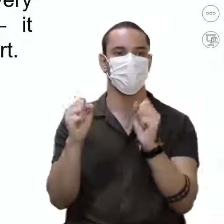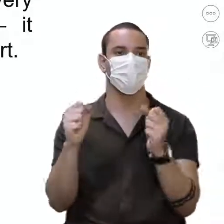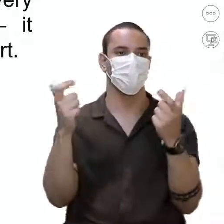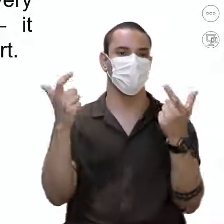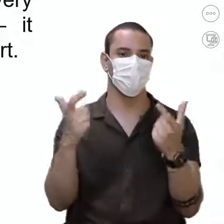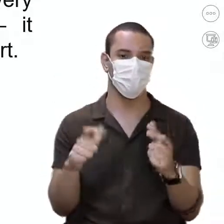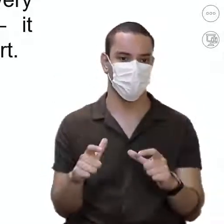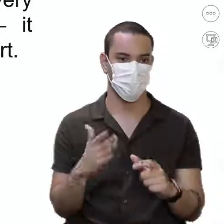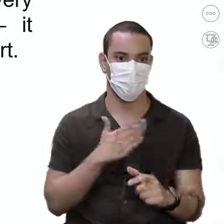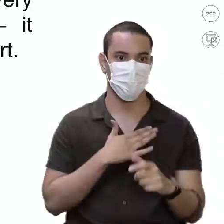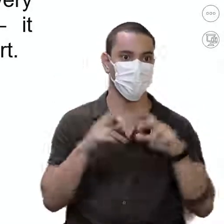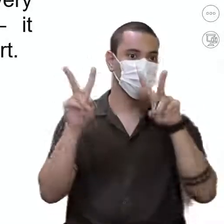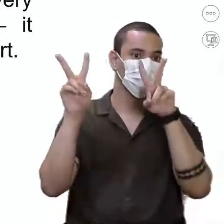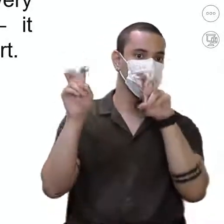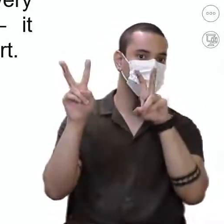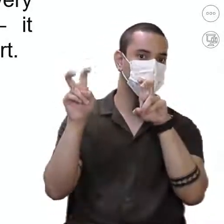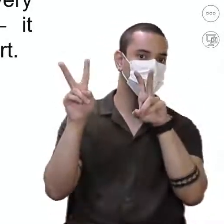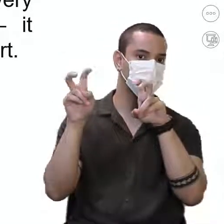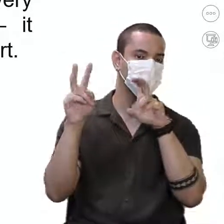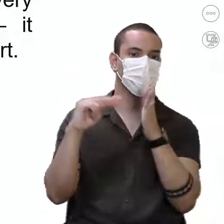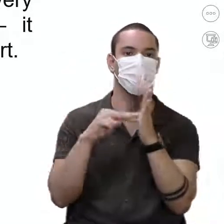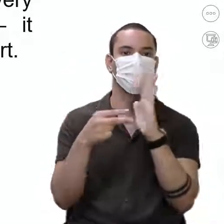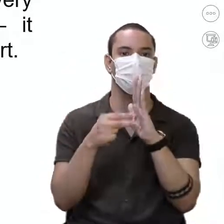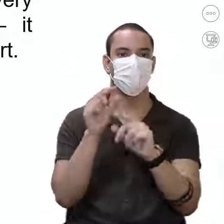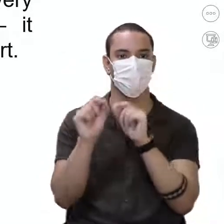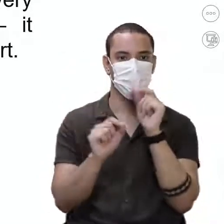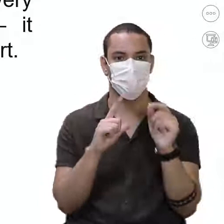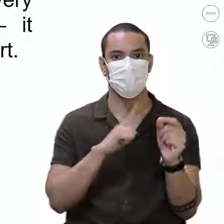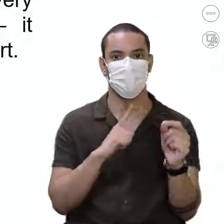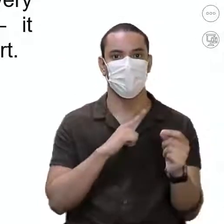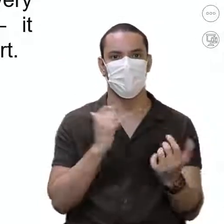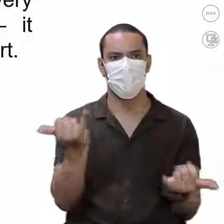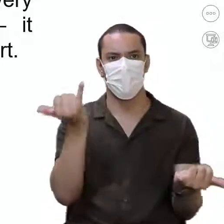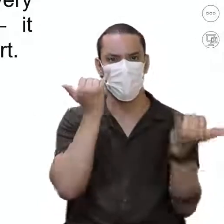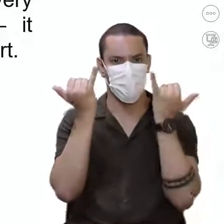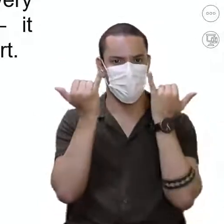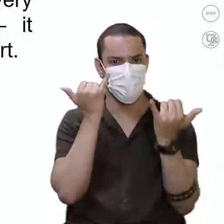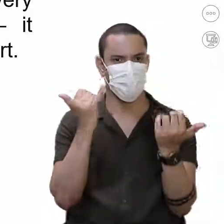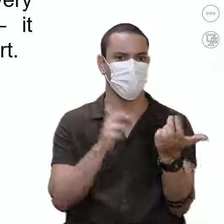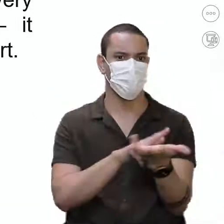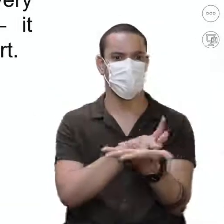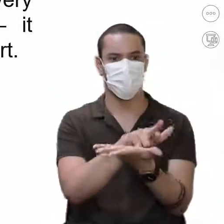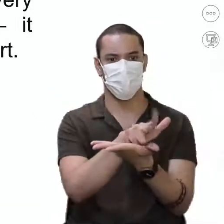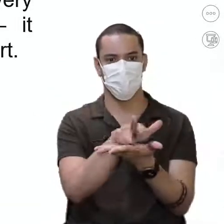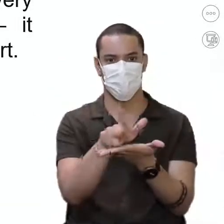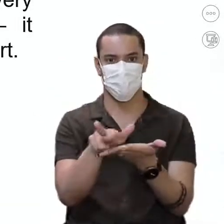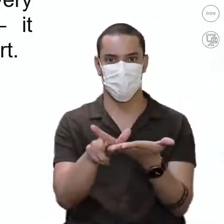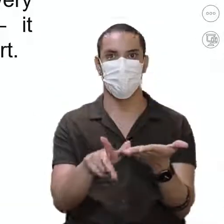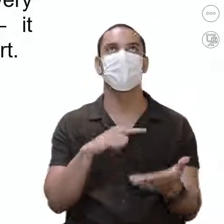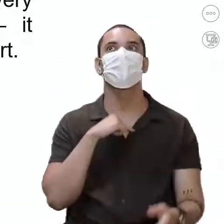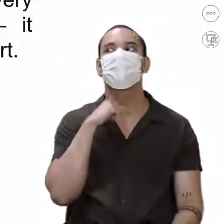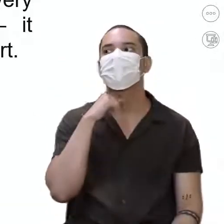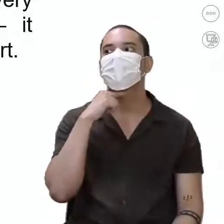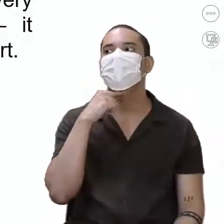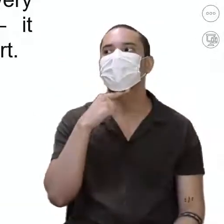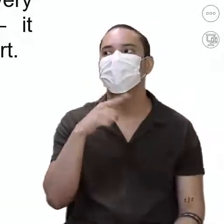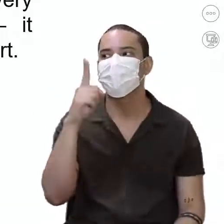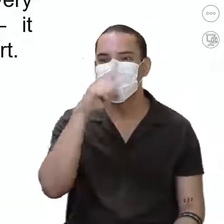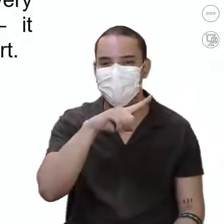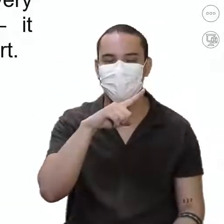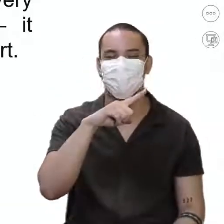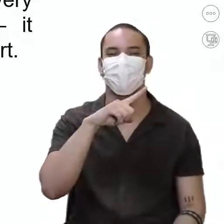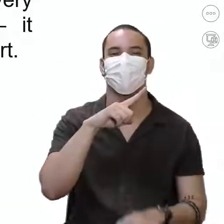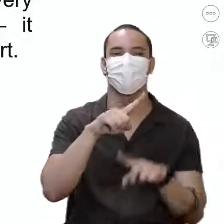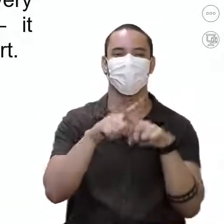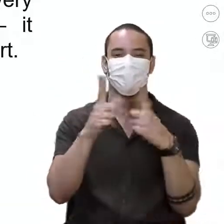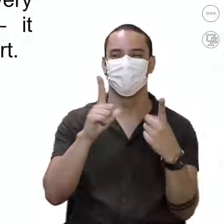o meu título, que o título, ele traz muitas informações. Eita, a voz da teacher falhou.